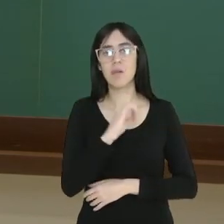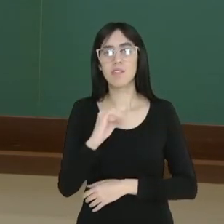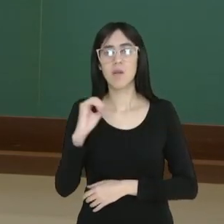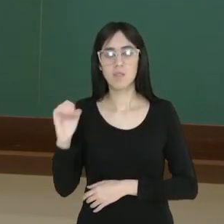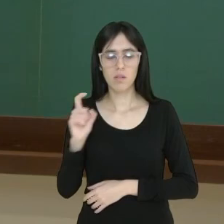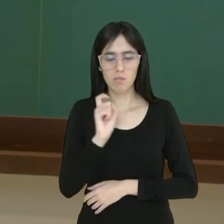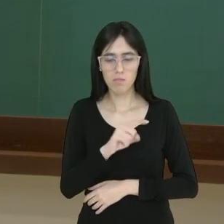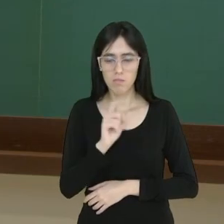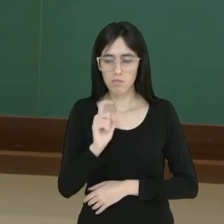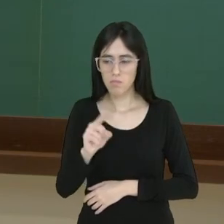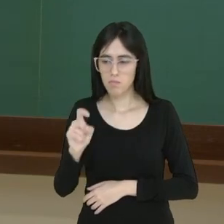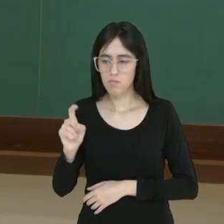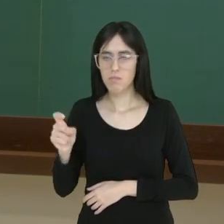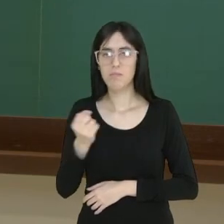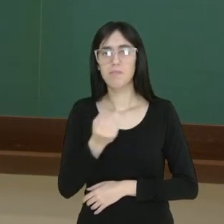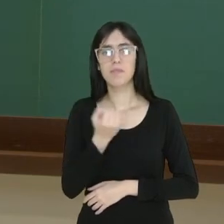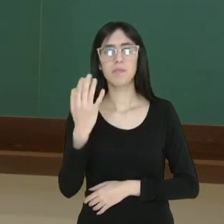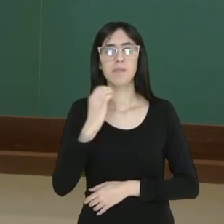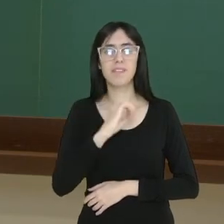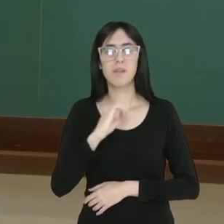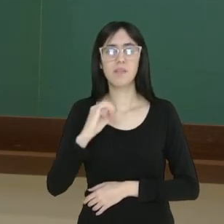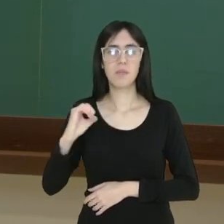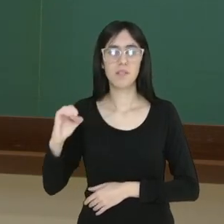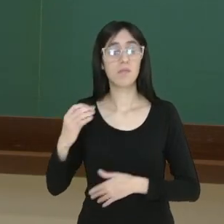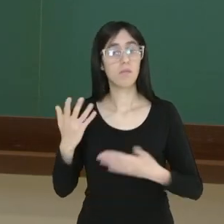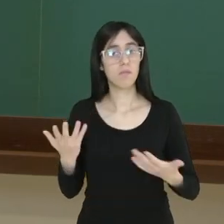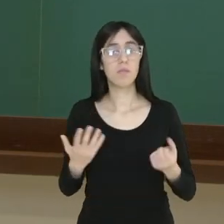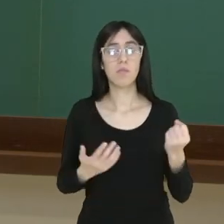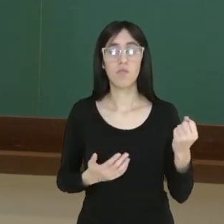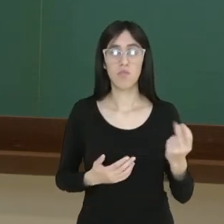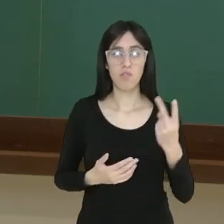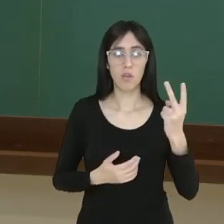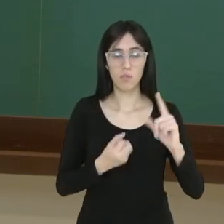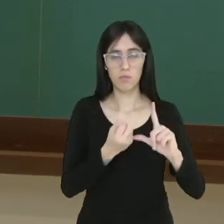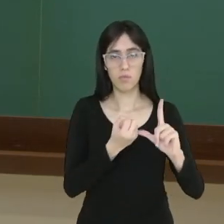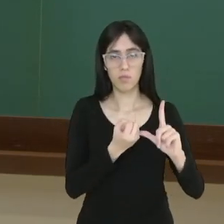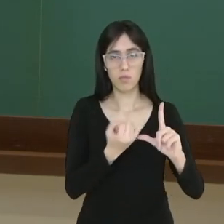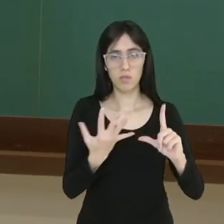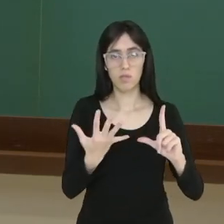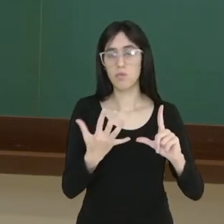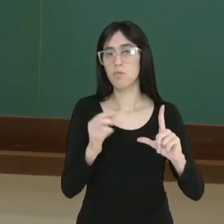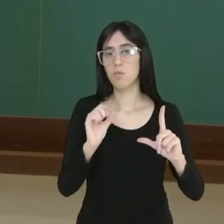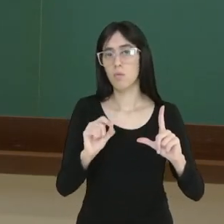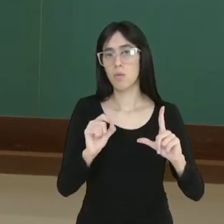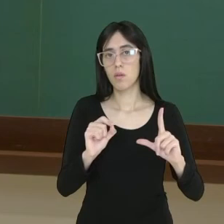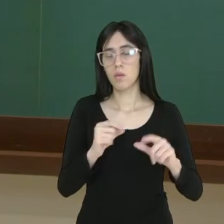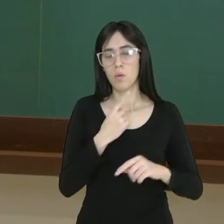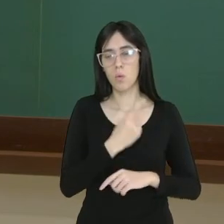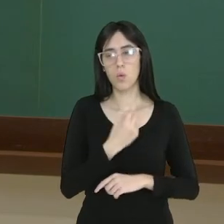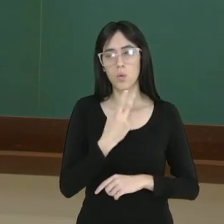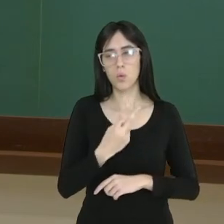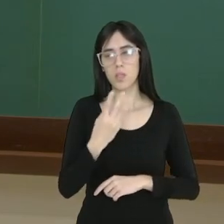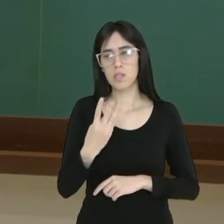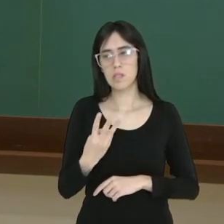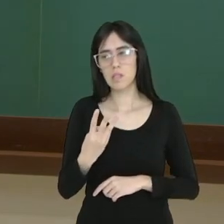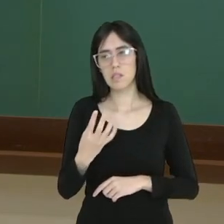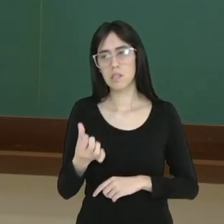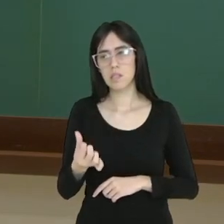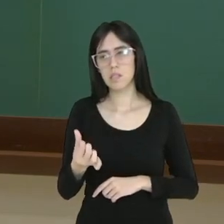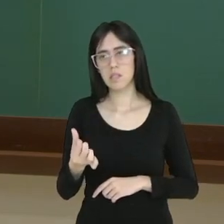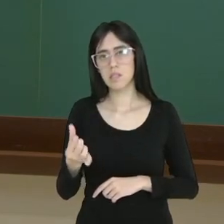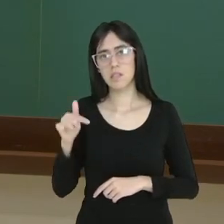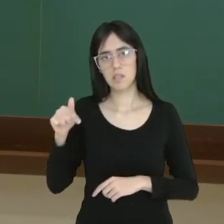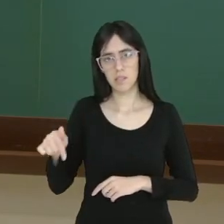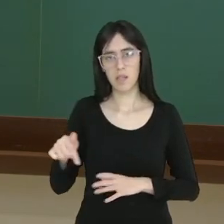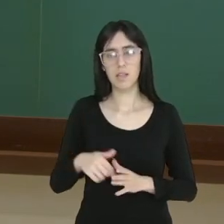ter o valor do logaritmo. Então, nesse caso, o valor do logaritmo é 1, 2, 3, 6, 7. O valor